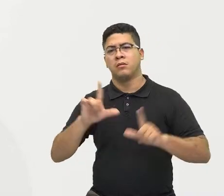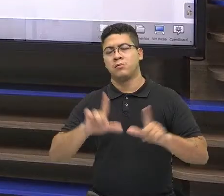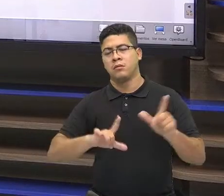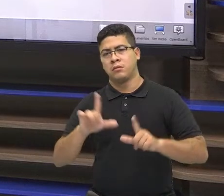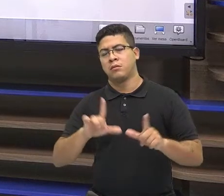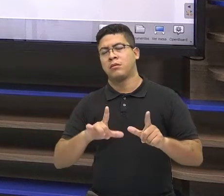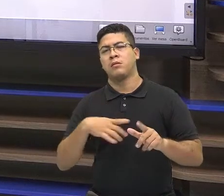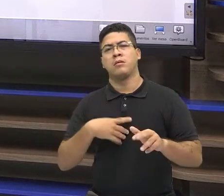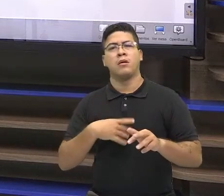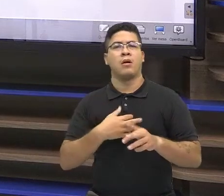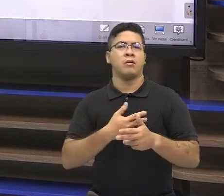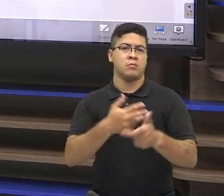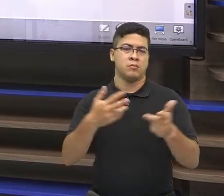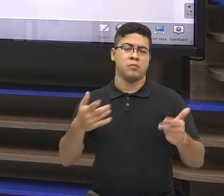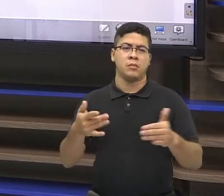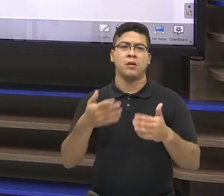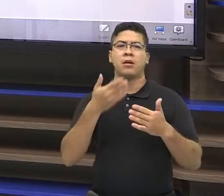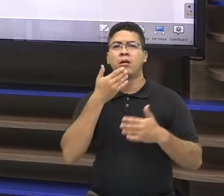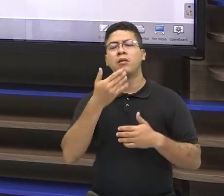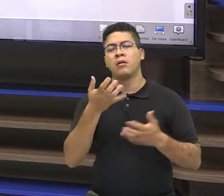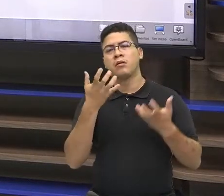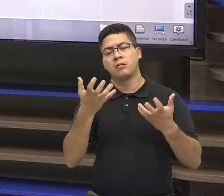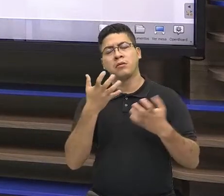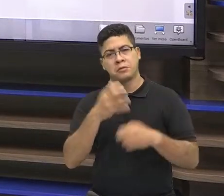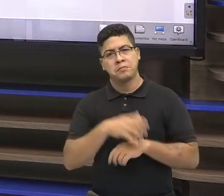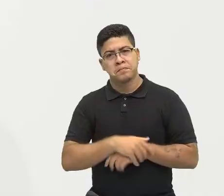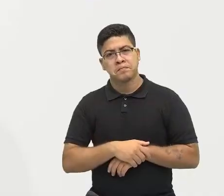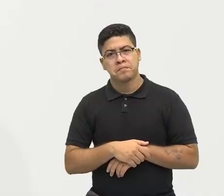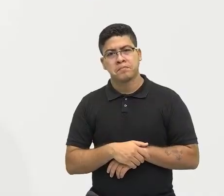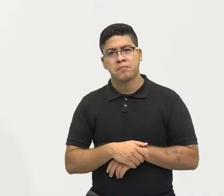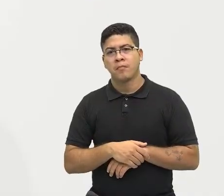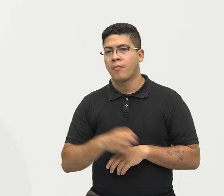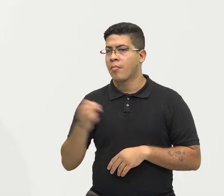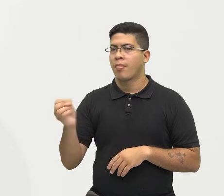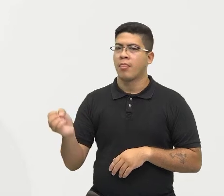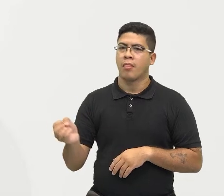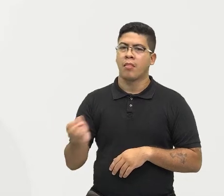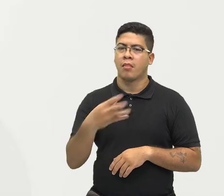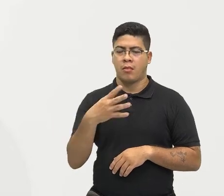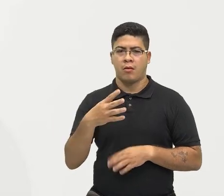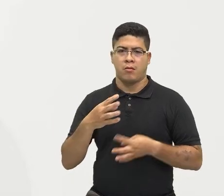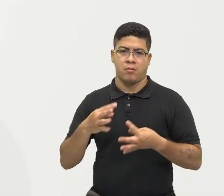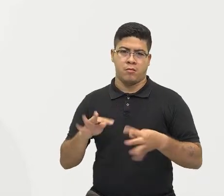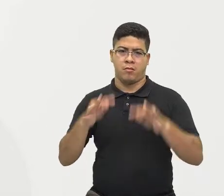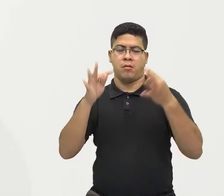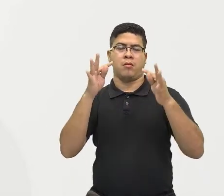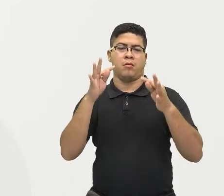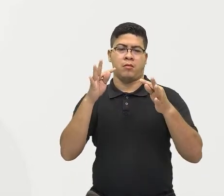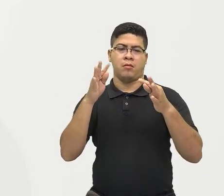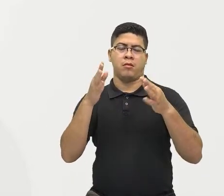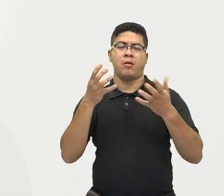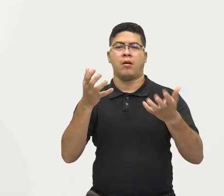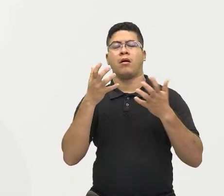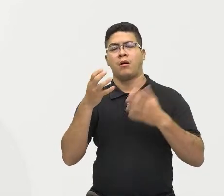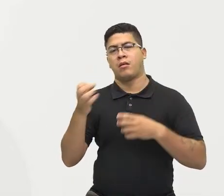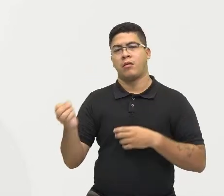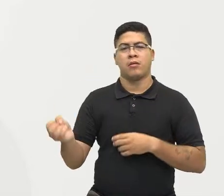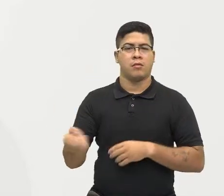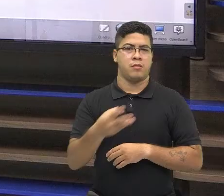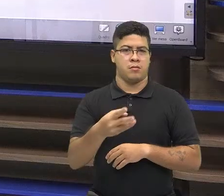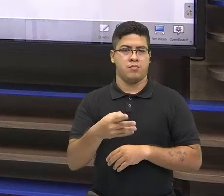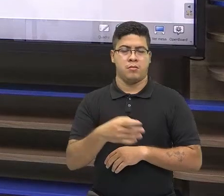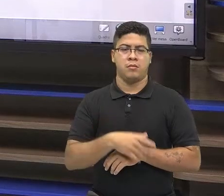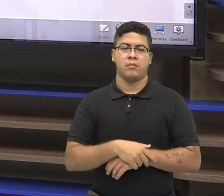televisão, então tudo isso que eles estavam querendo, novas tecnologias, vamos buscar coisas novas, né? E